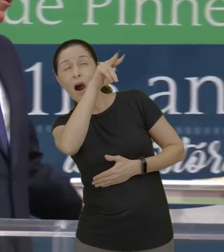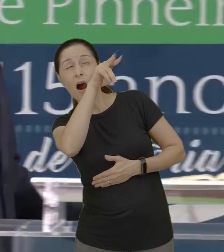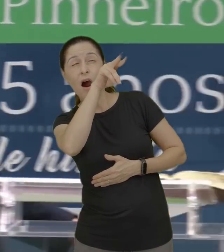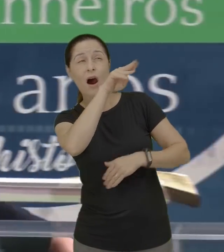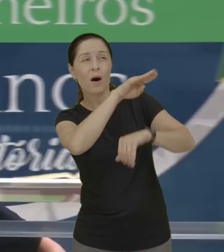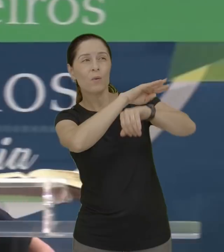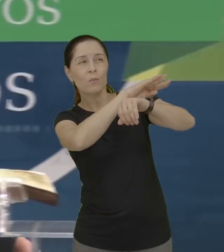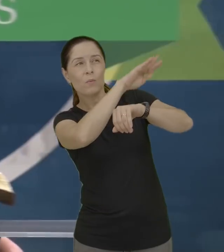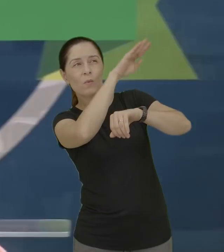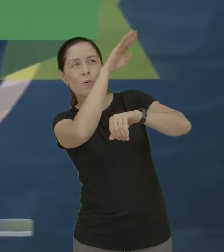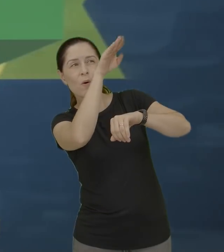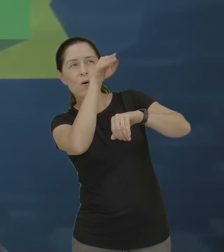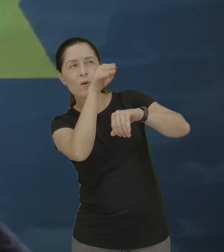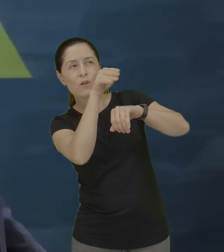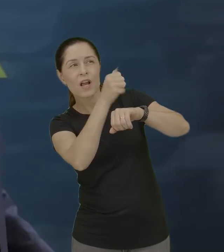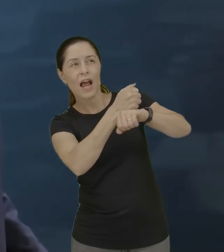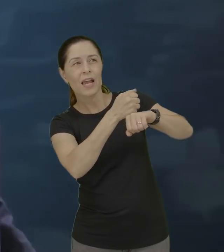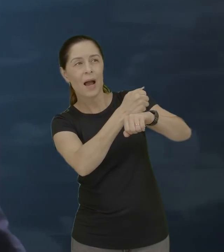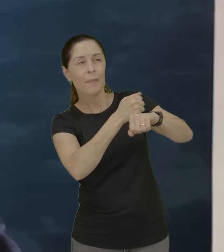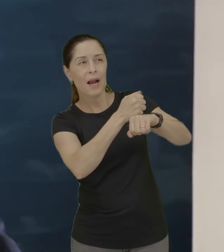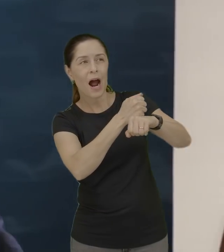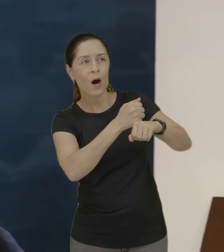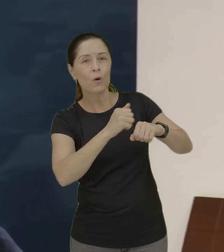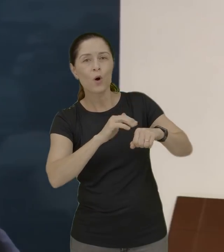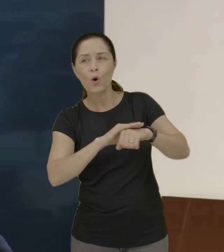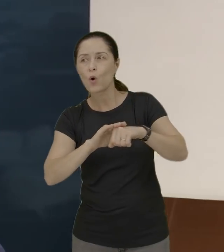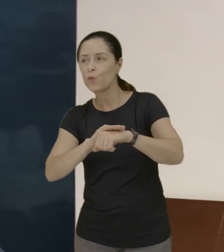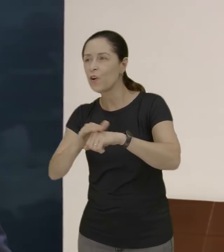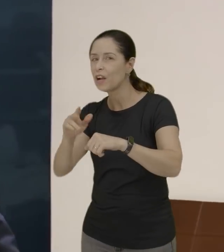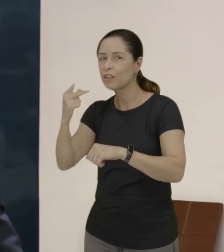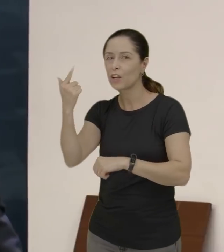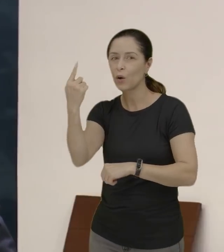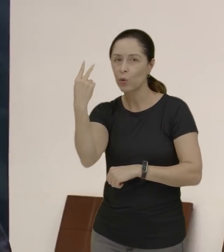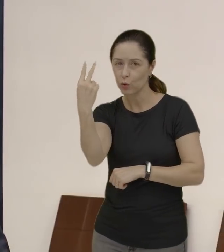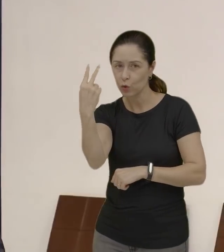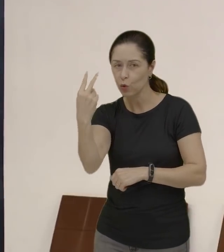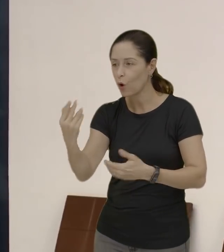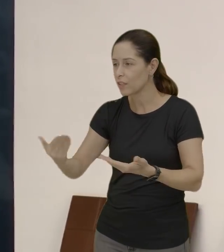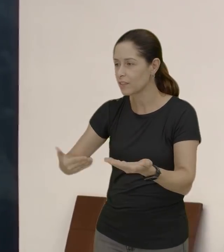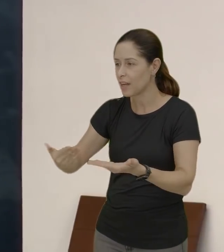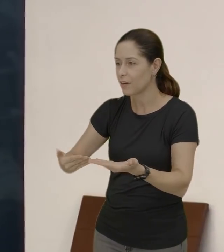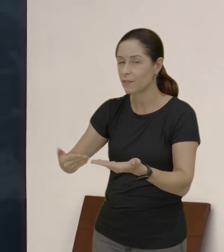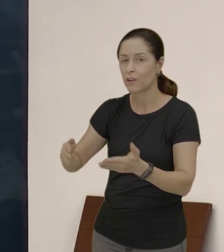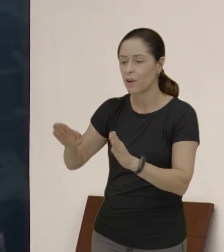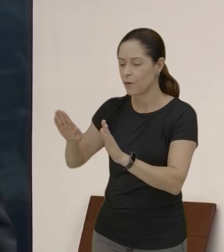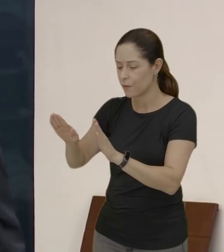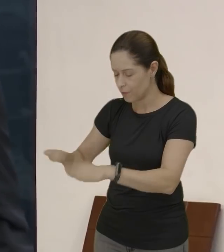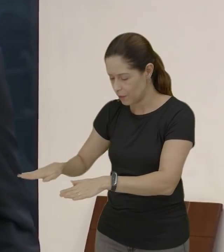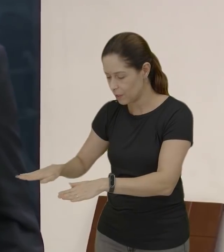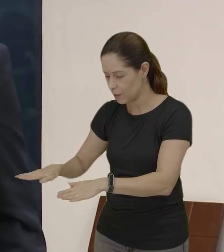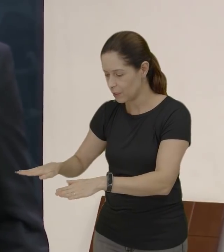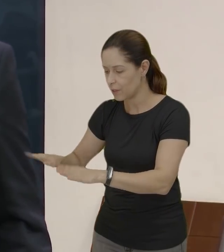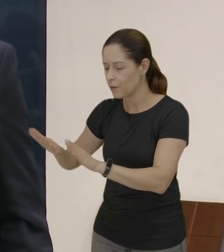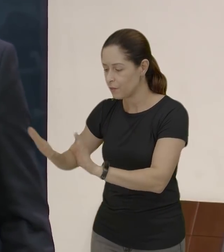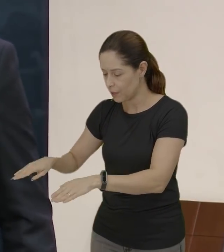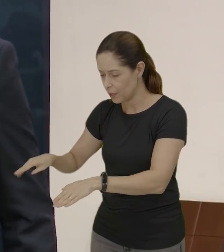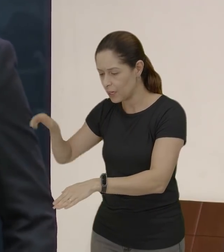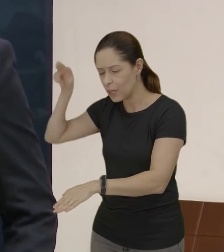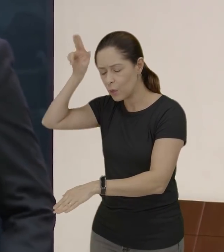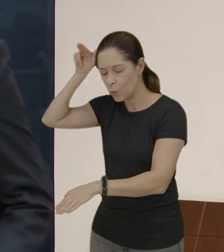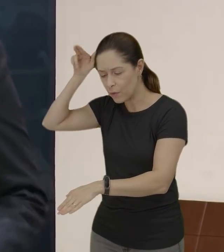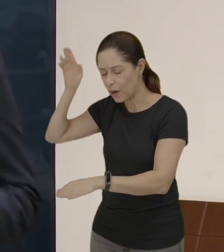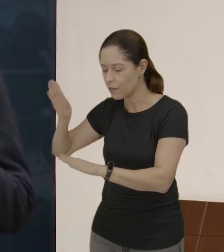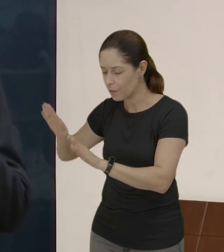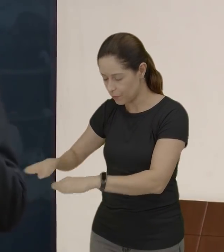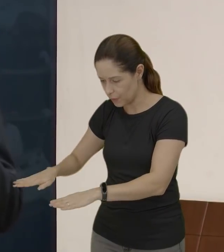2 rapazes, 2 servos: fique aqui, fique aqui, fique aqui com o animal.